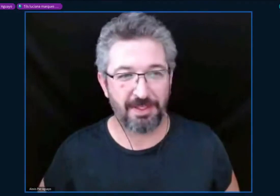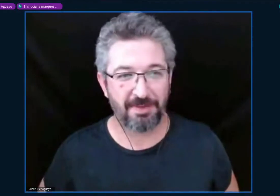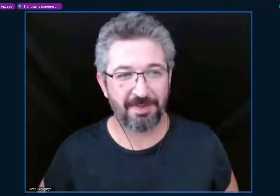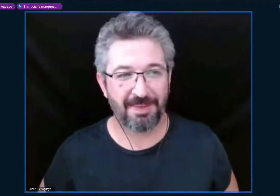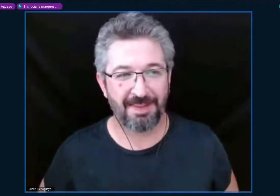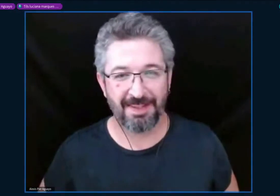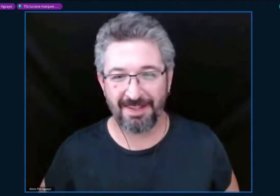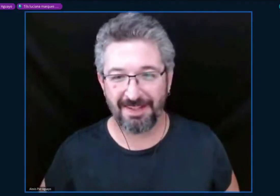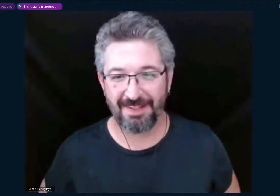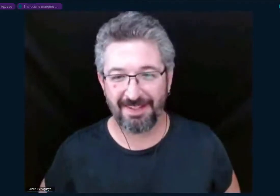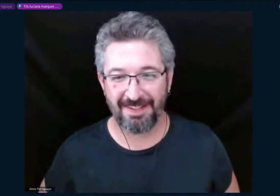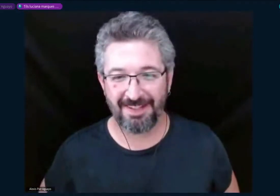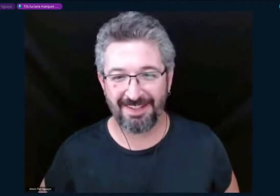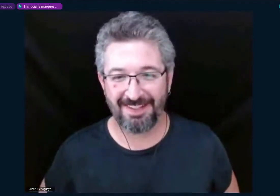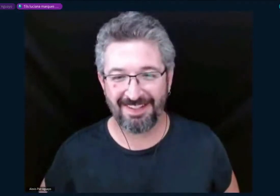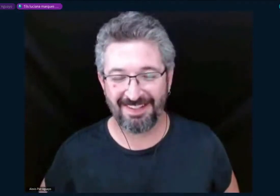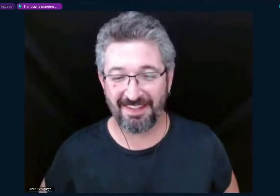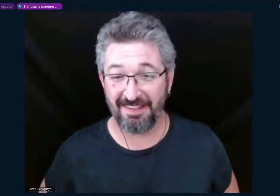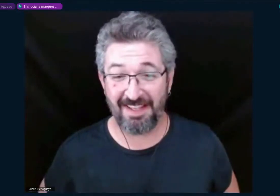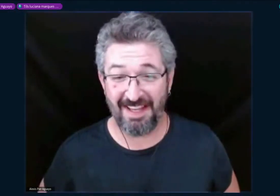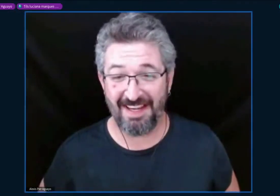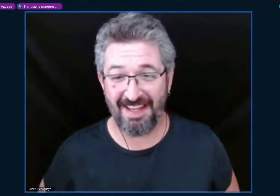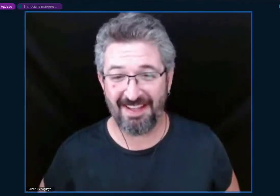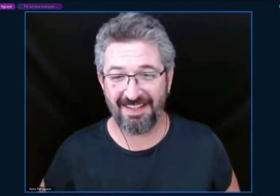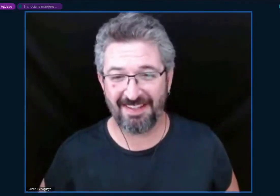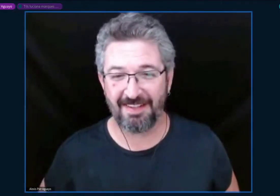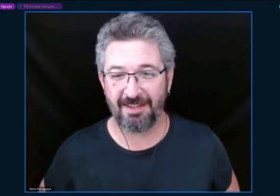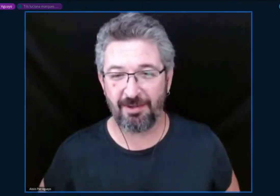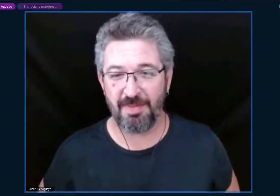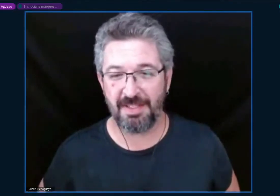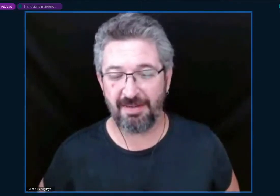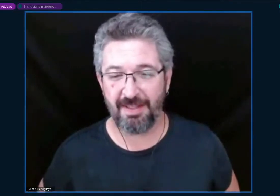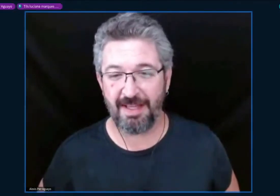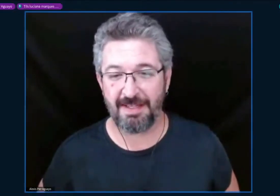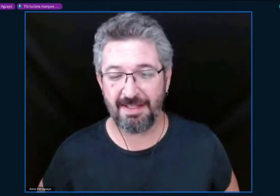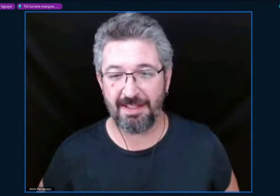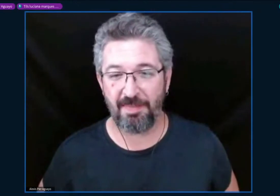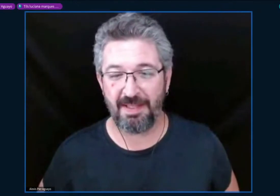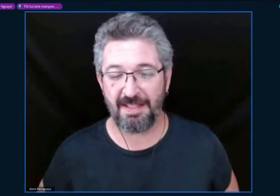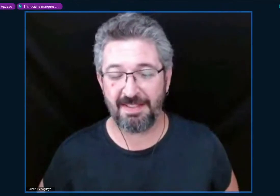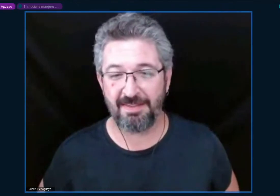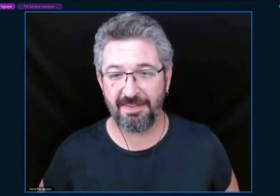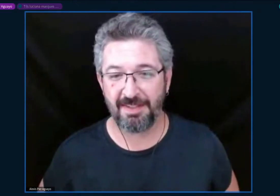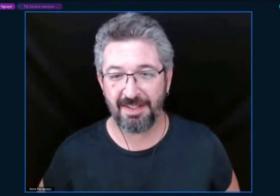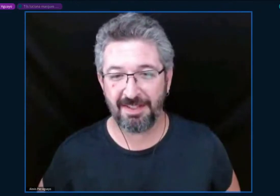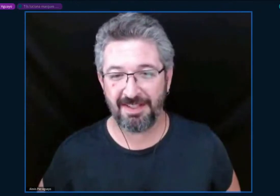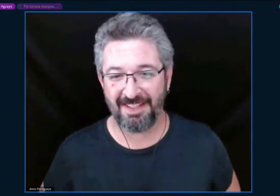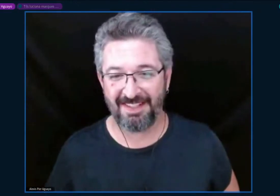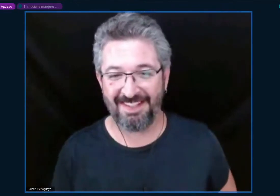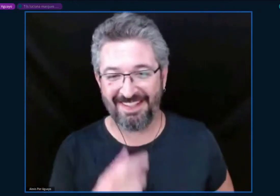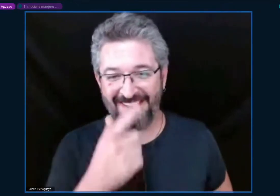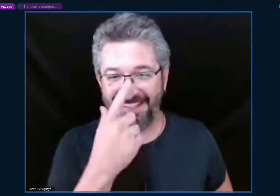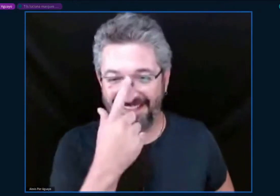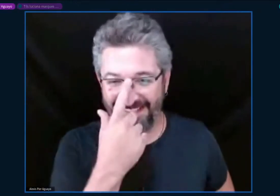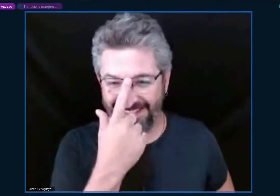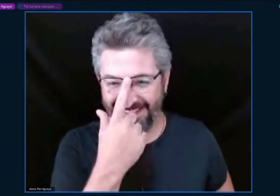Finge que nem ouvi. Finge que nem ouvi. É, né? Omissão é tática de interpretação.